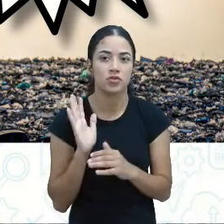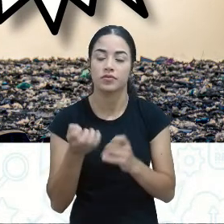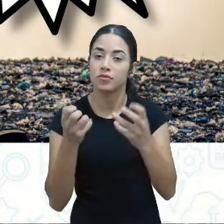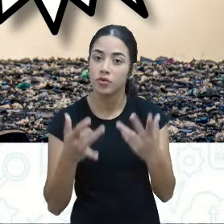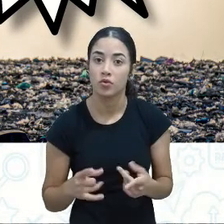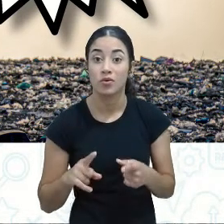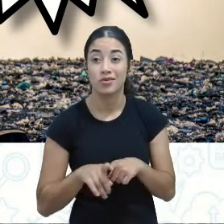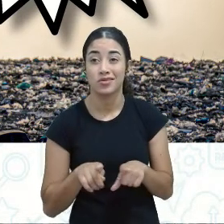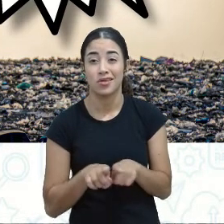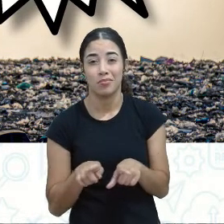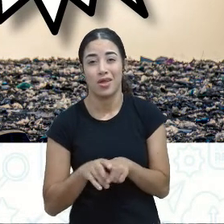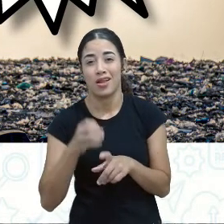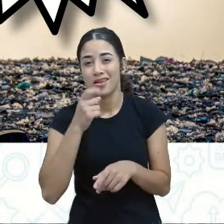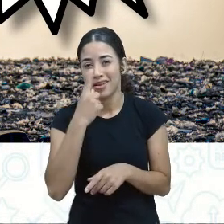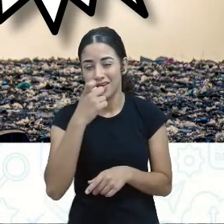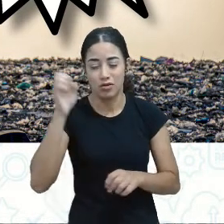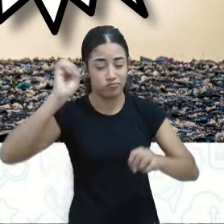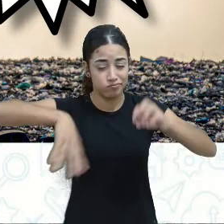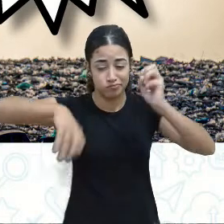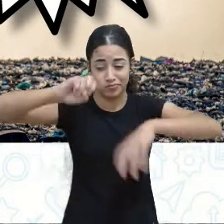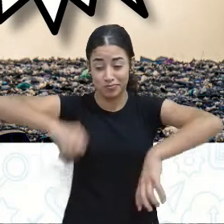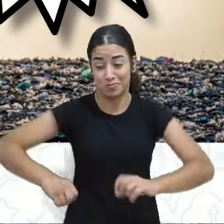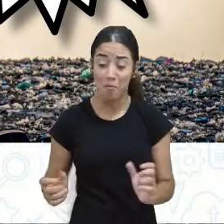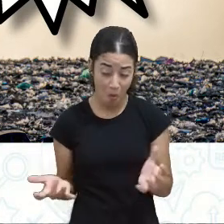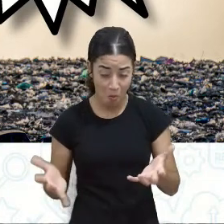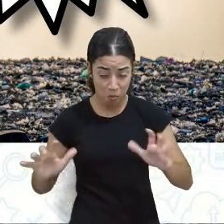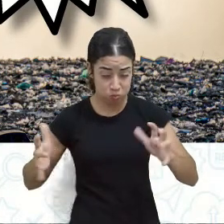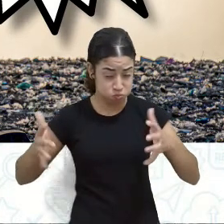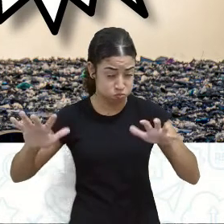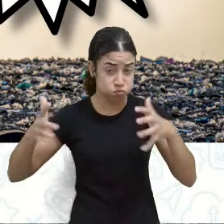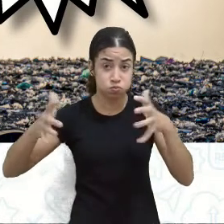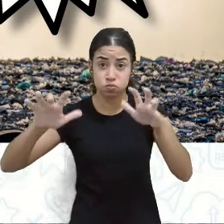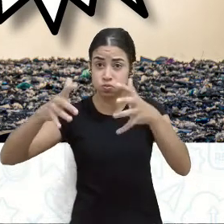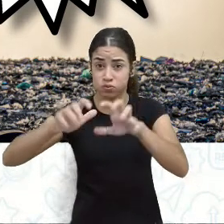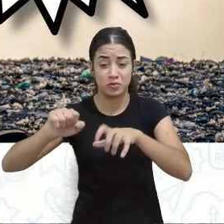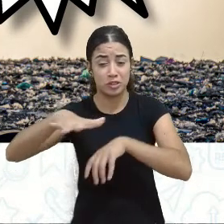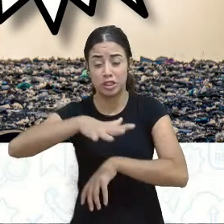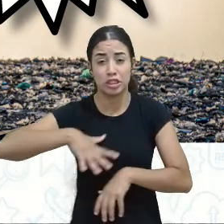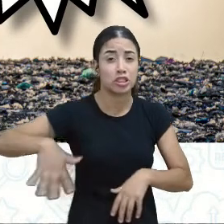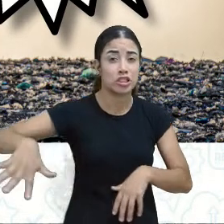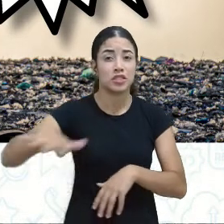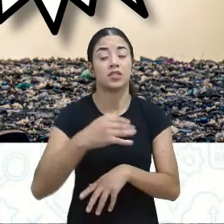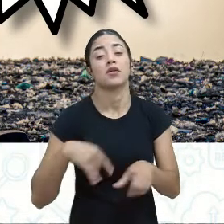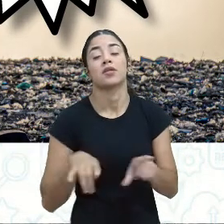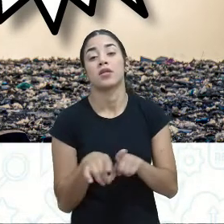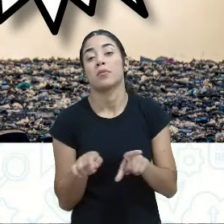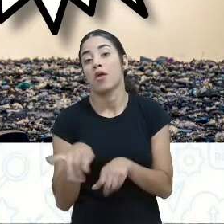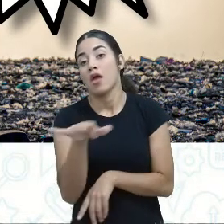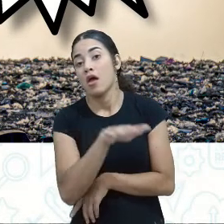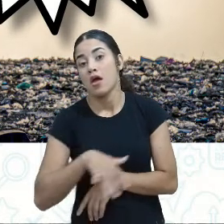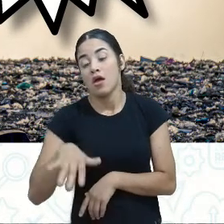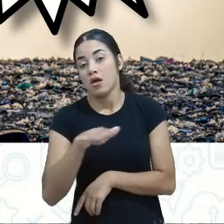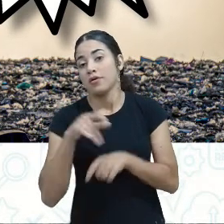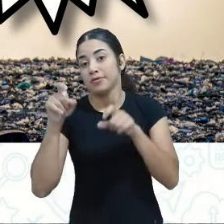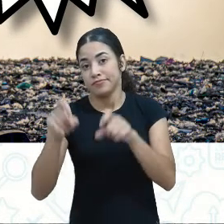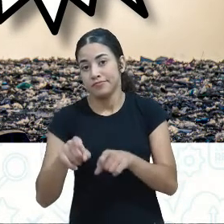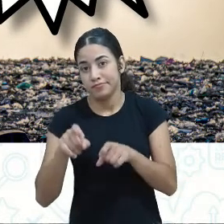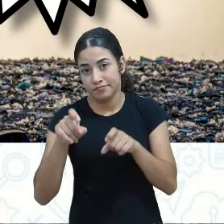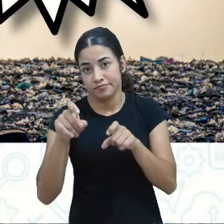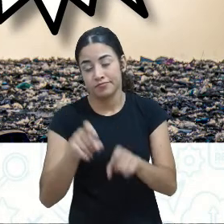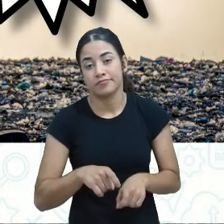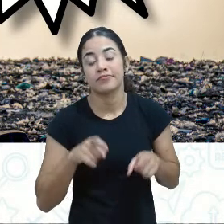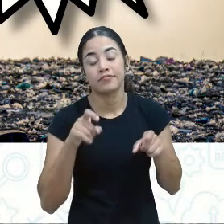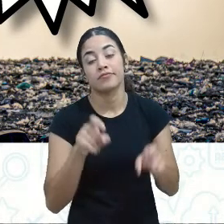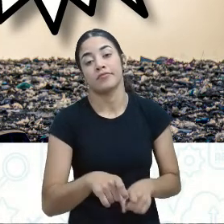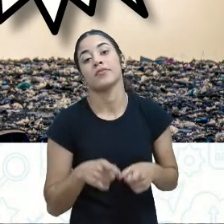né? Geralmente ficam mais nessas áreas periféricas. Áreas urbanas não atendidas por